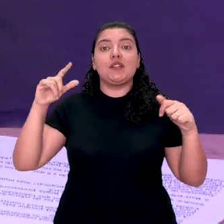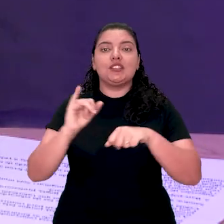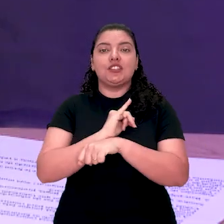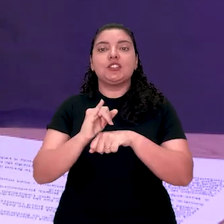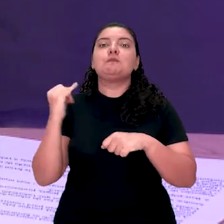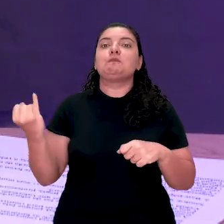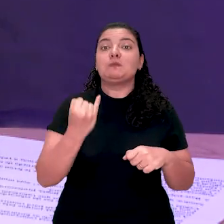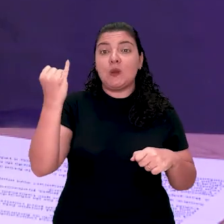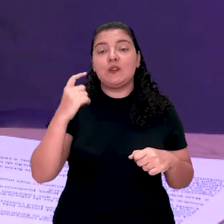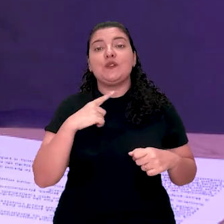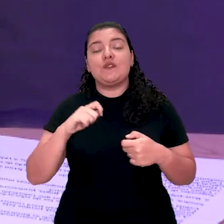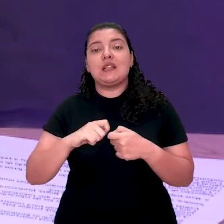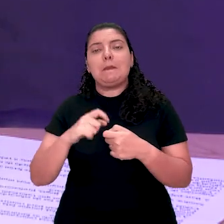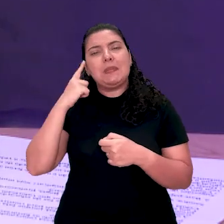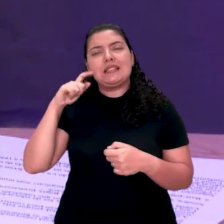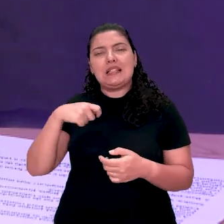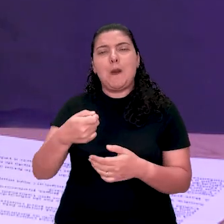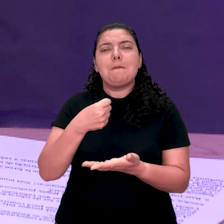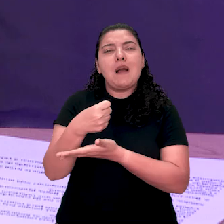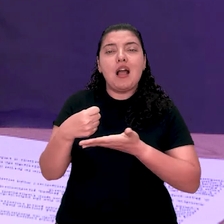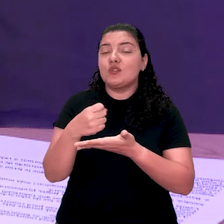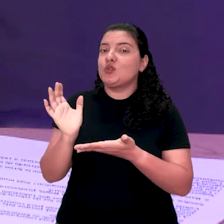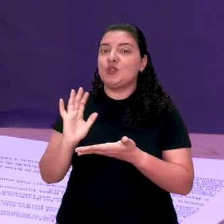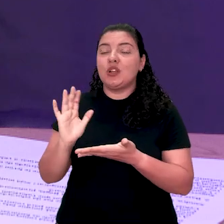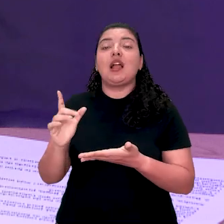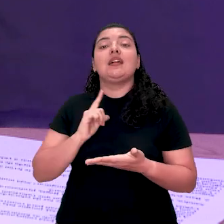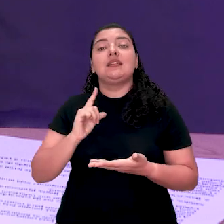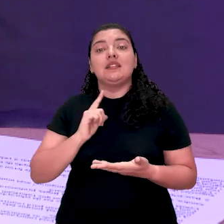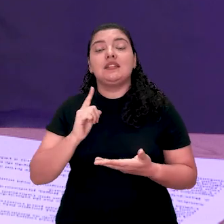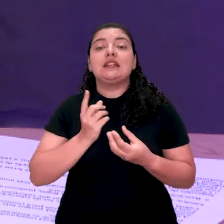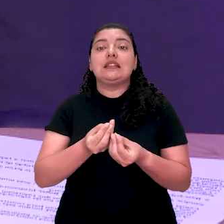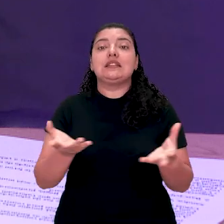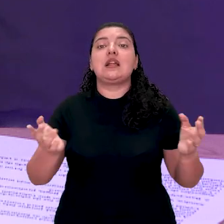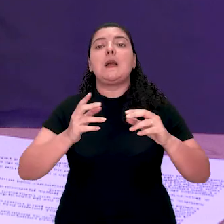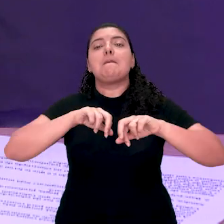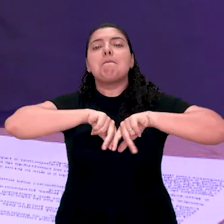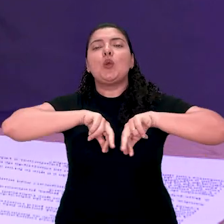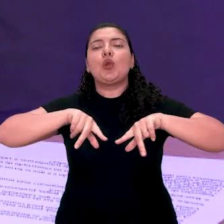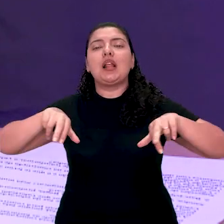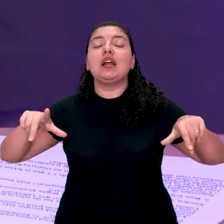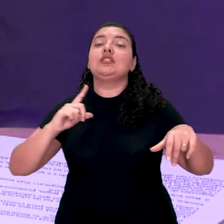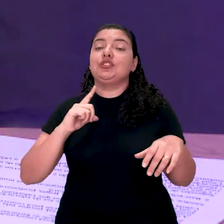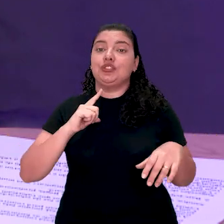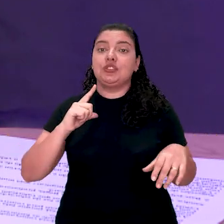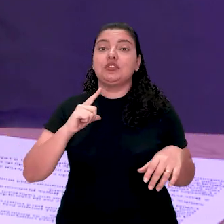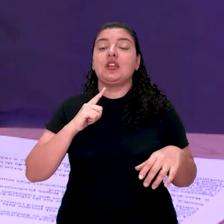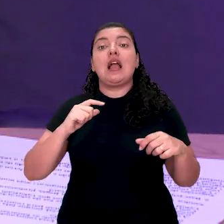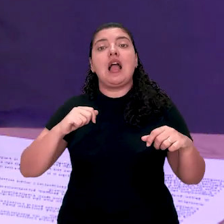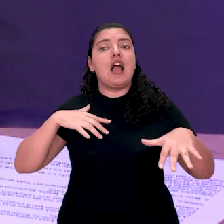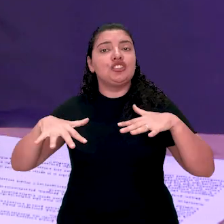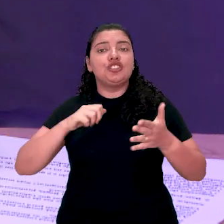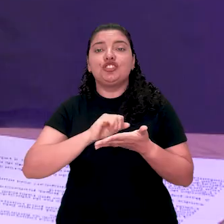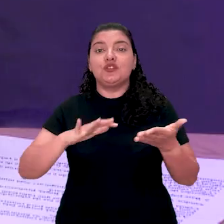isso é importante, não só fazer o básico, mas trazer essa pluralidade e essa diversidade de